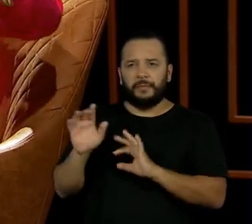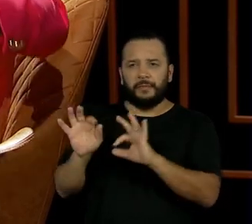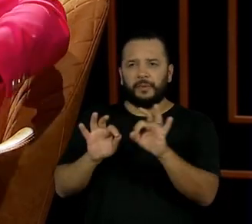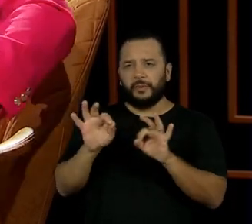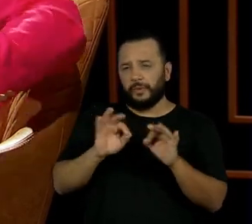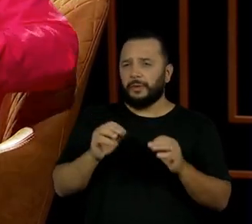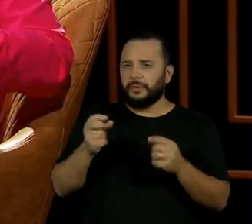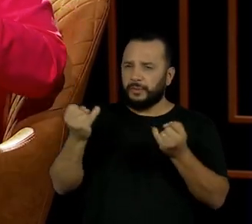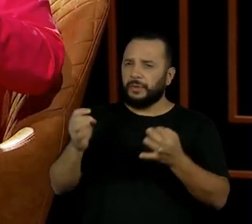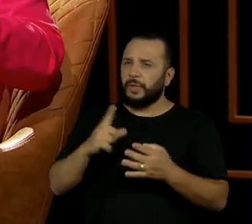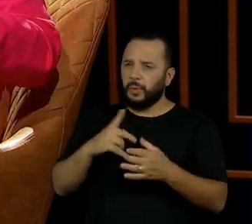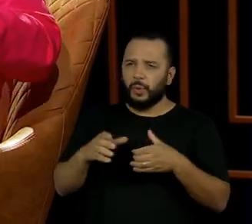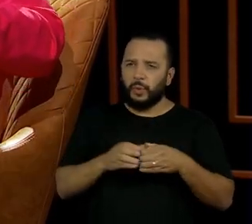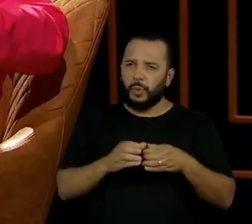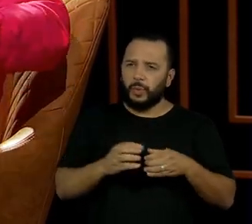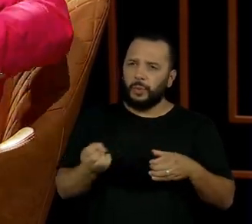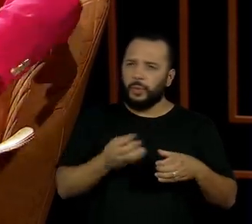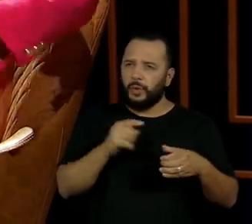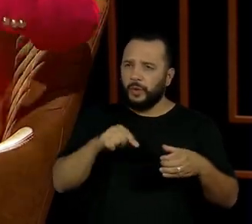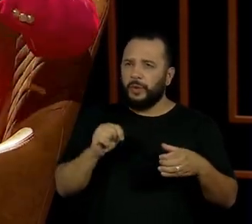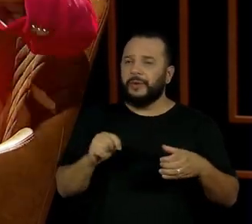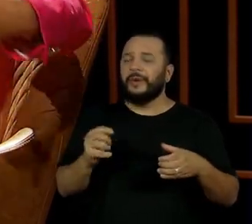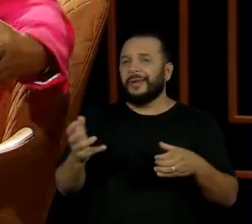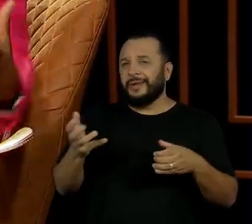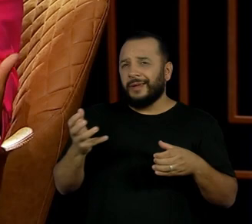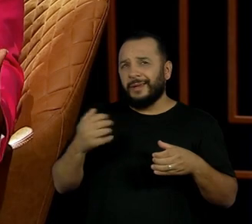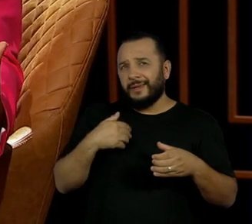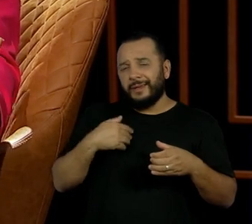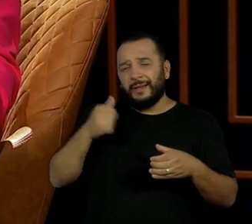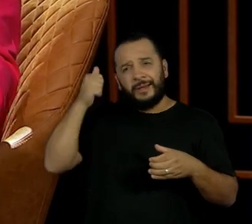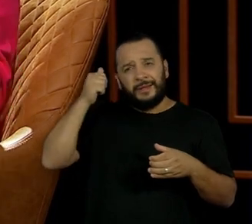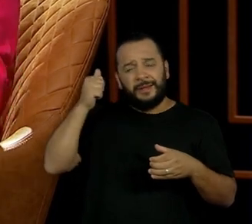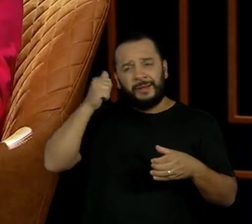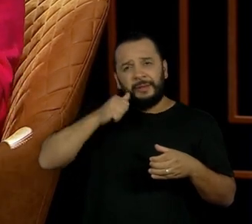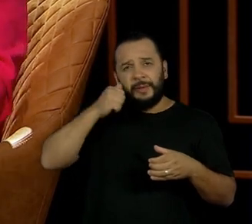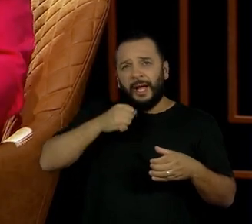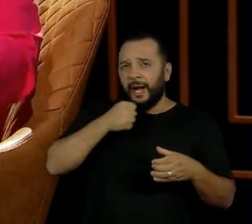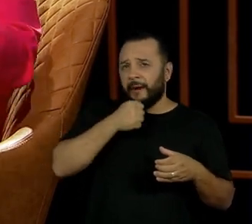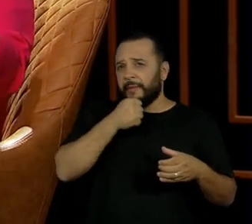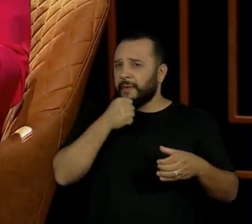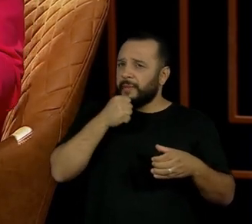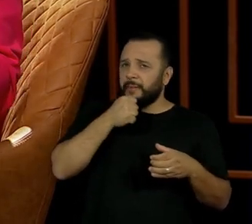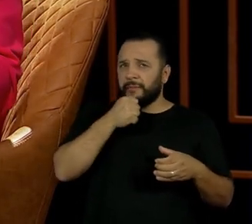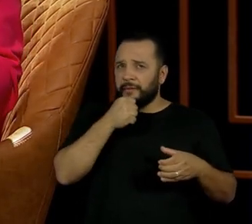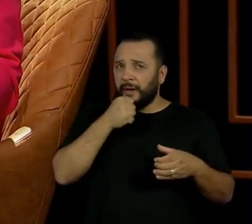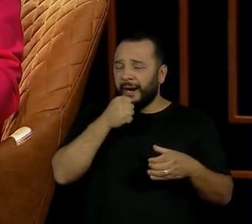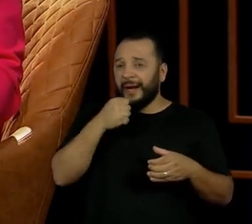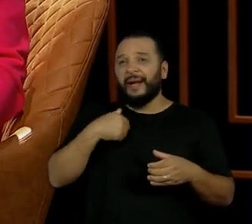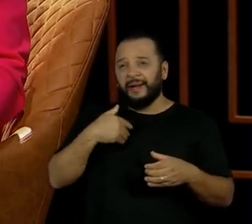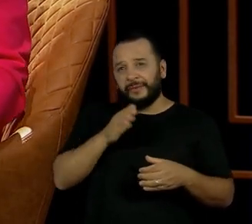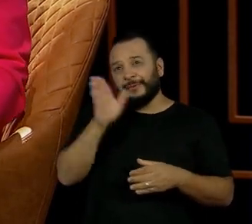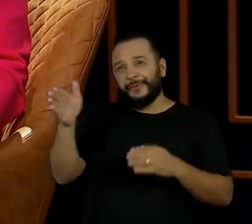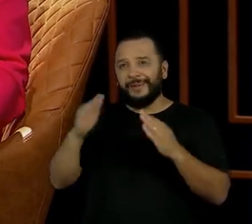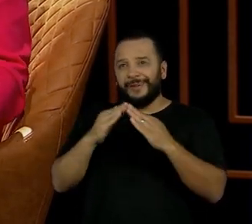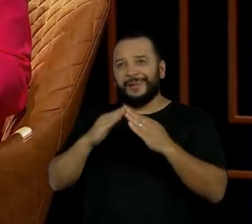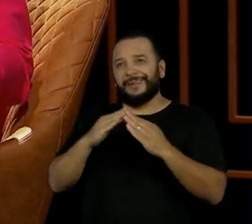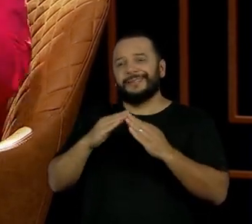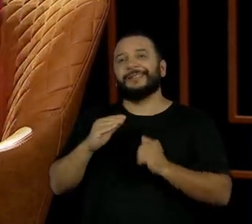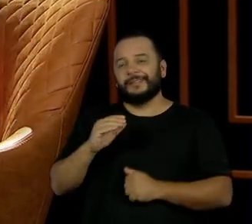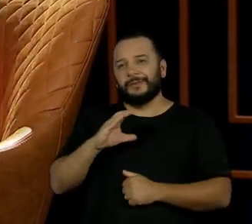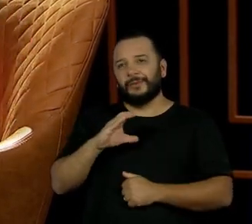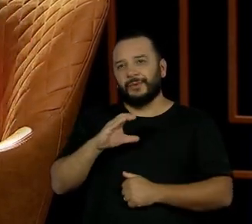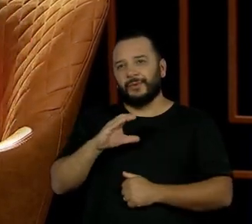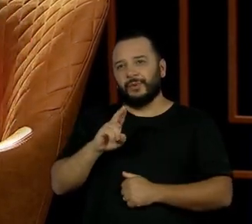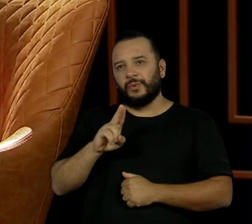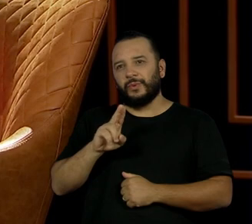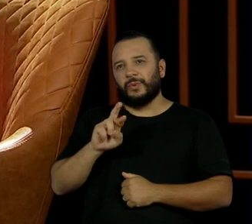olha tem uma banda nova e eles estão querendo uma cantora E aí eu cheguei na casa do Curumim morava